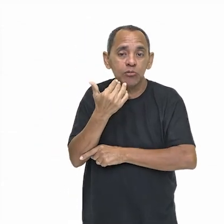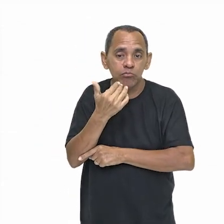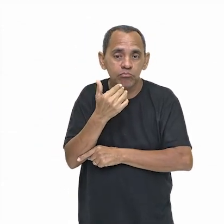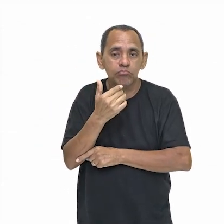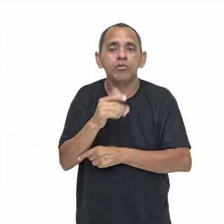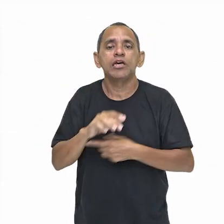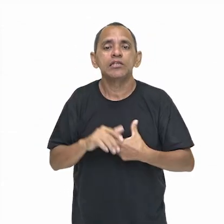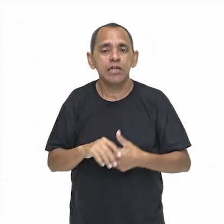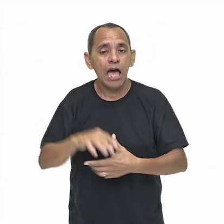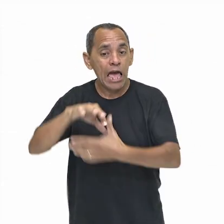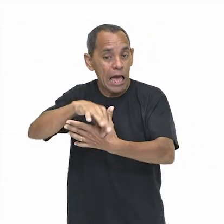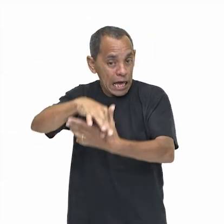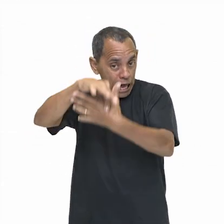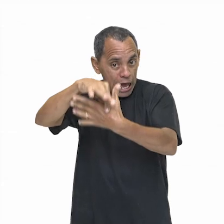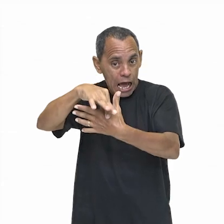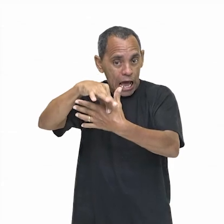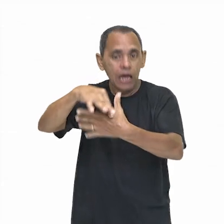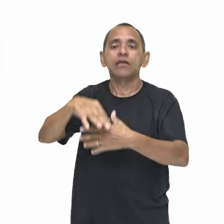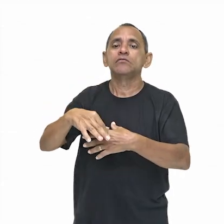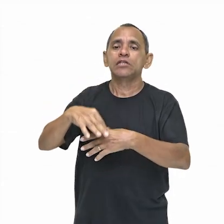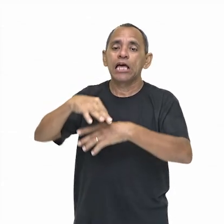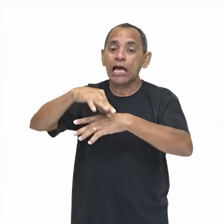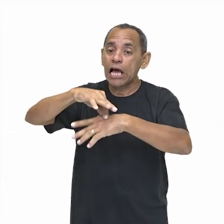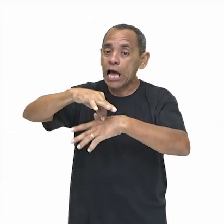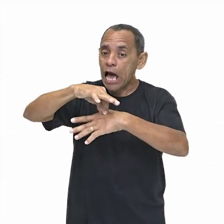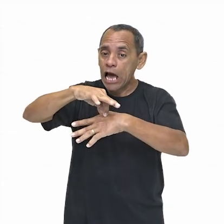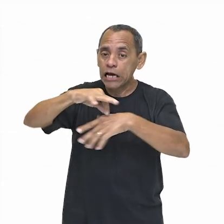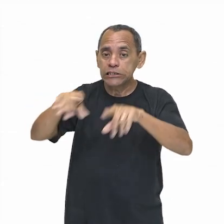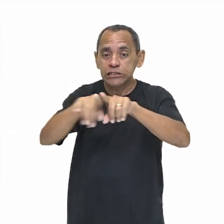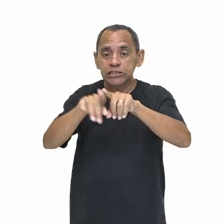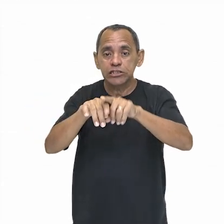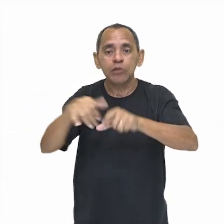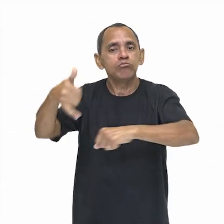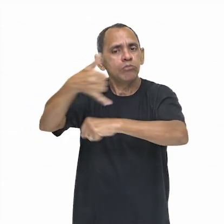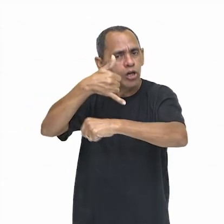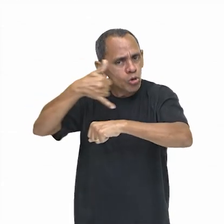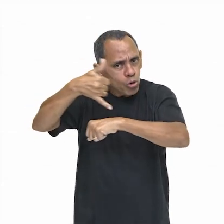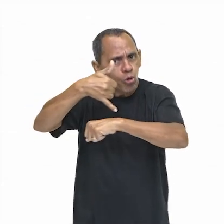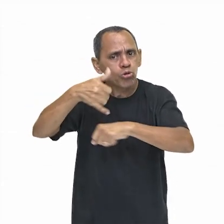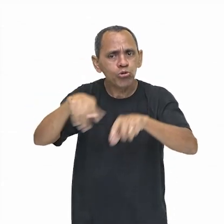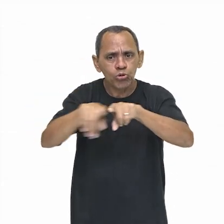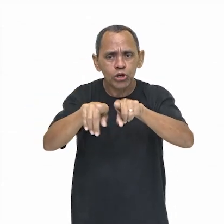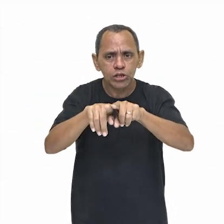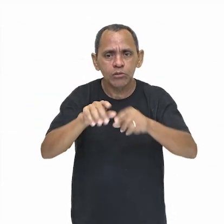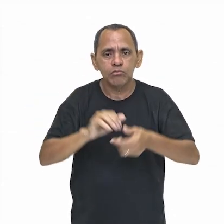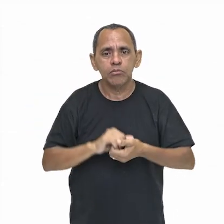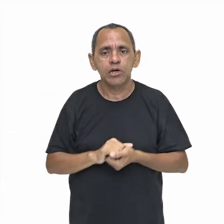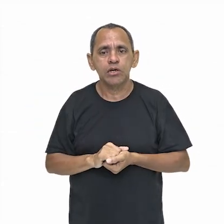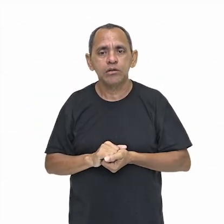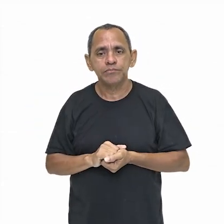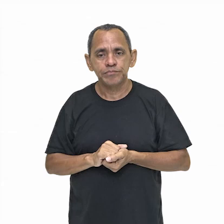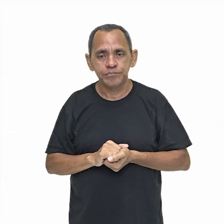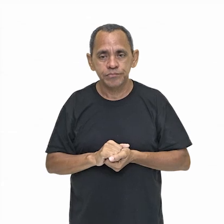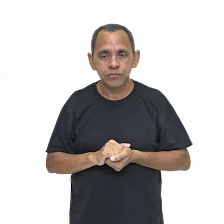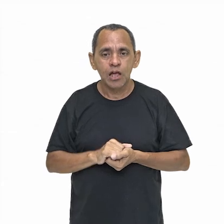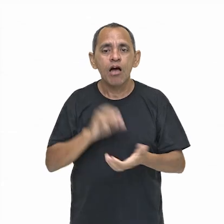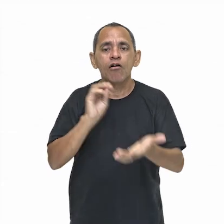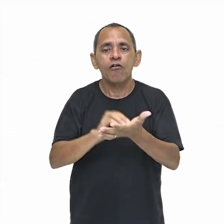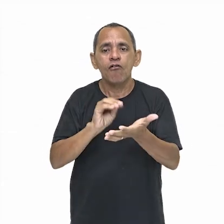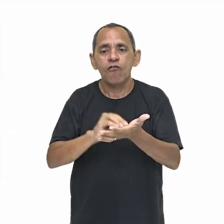cheia de gordura, né? Acaba consumindo isso, e principalmente falta de atividade